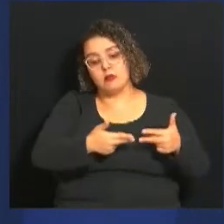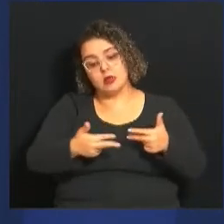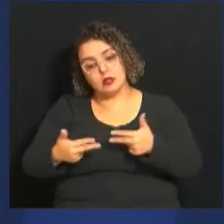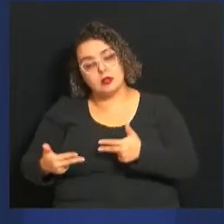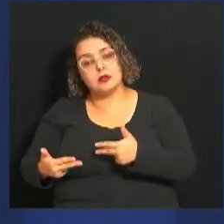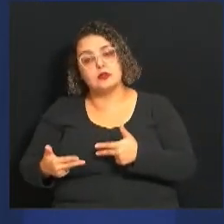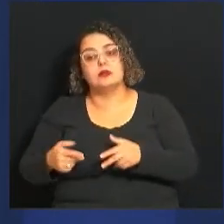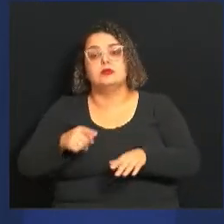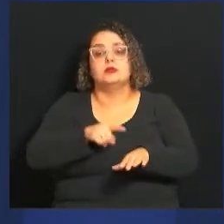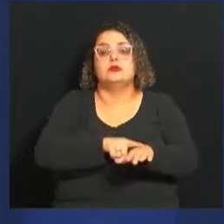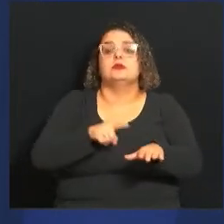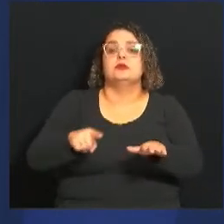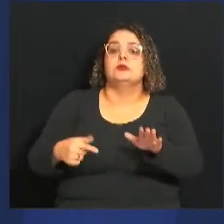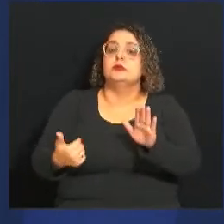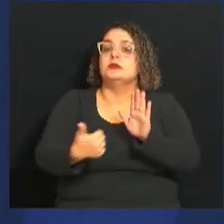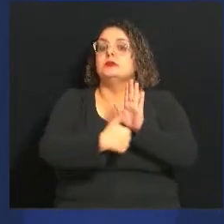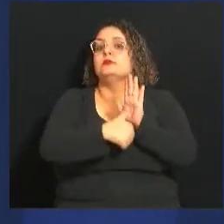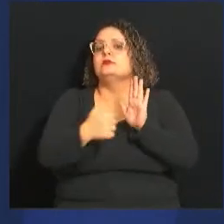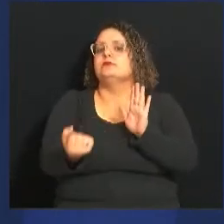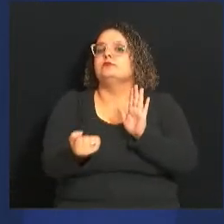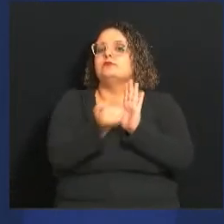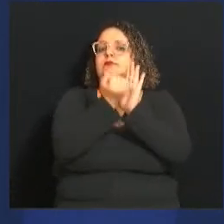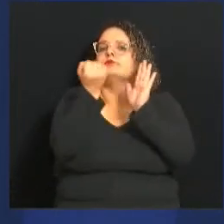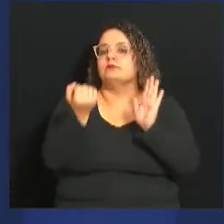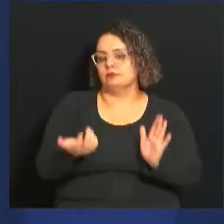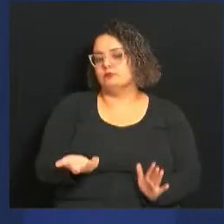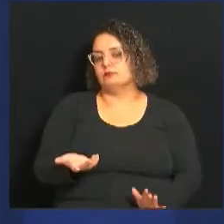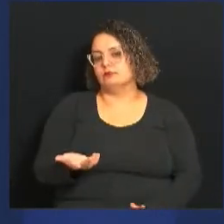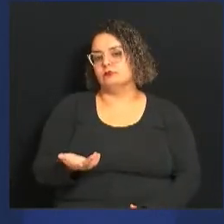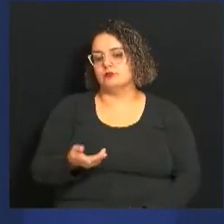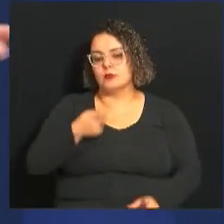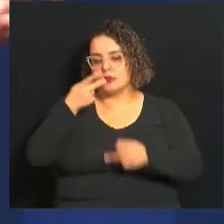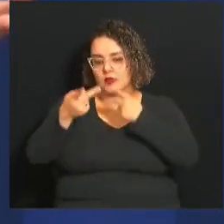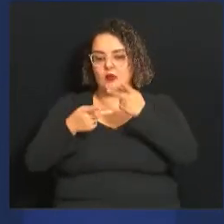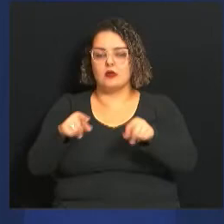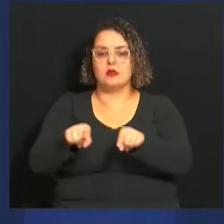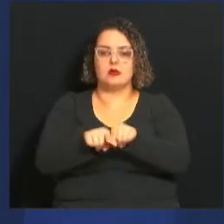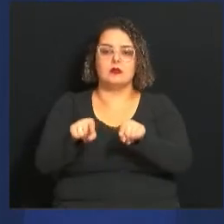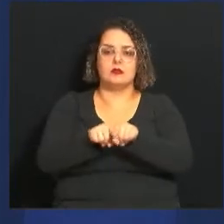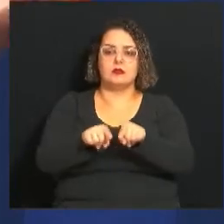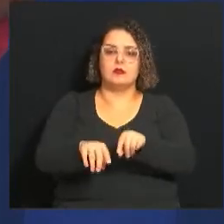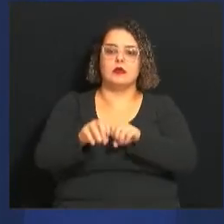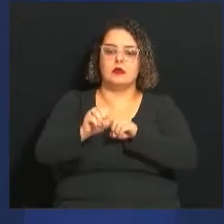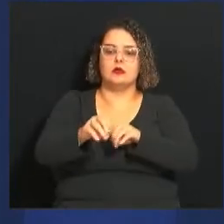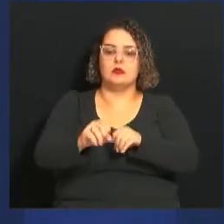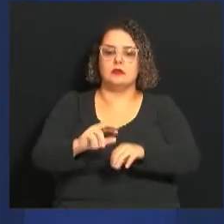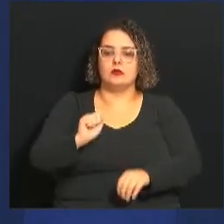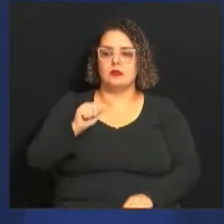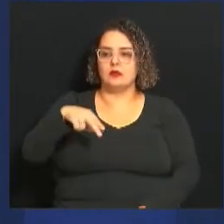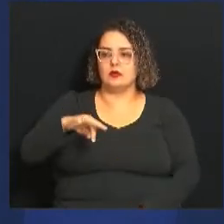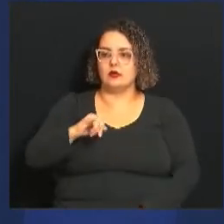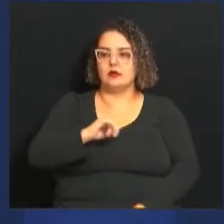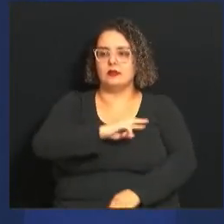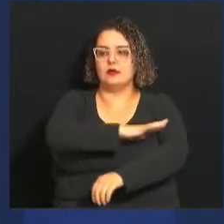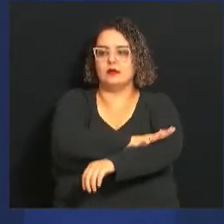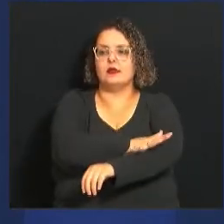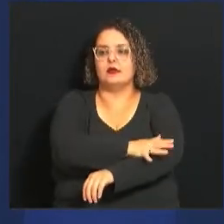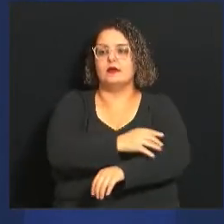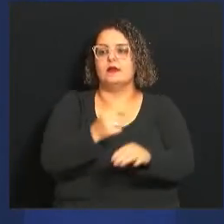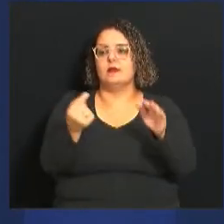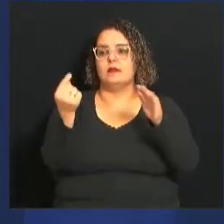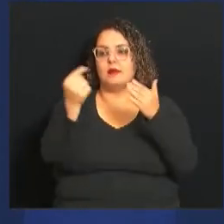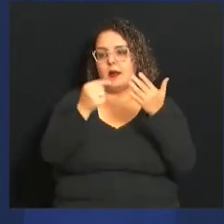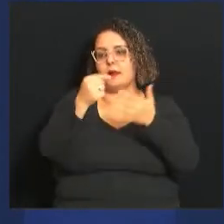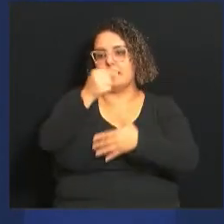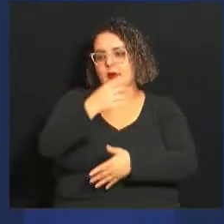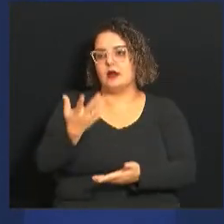exclusão da sua identidade. E a gente também pauta isso, uma educação antirracista. É muita coisa que a gente tem aí a discutir na educação